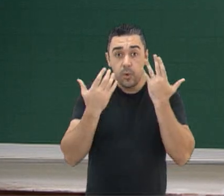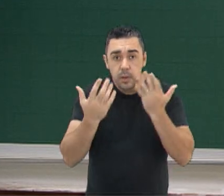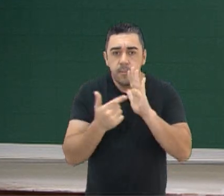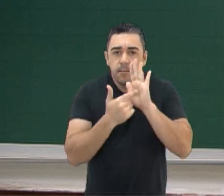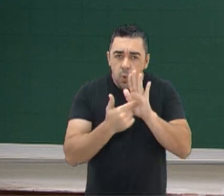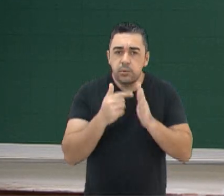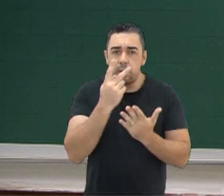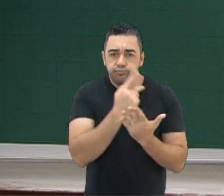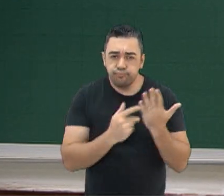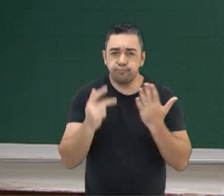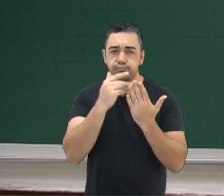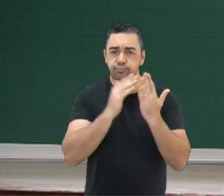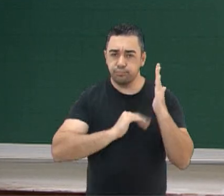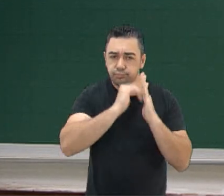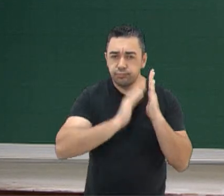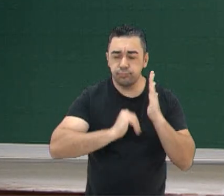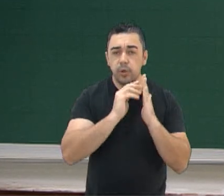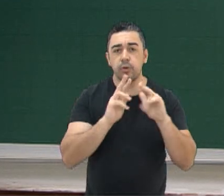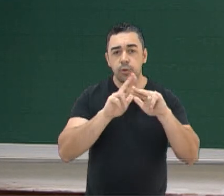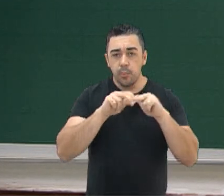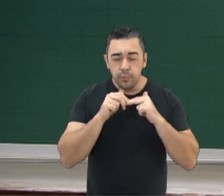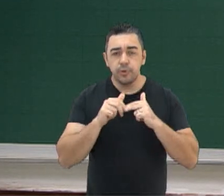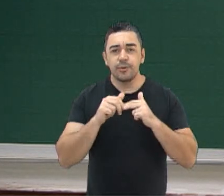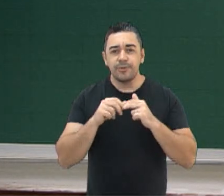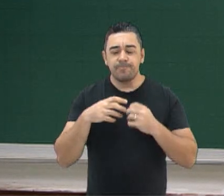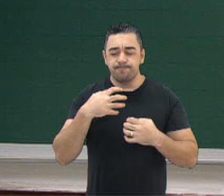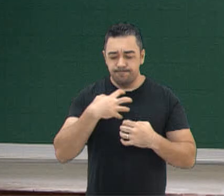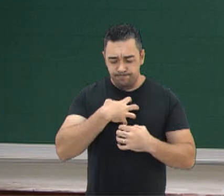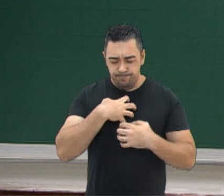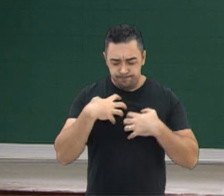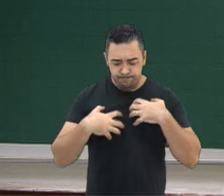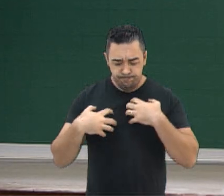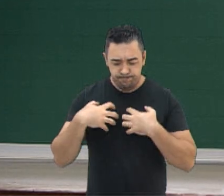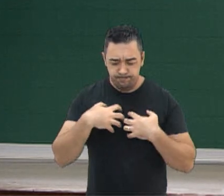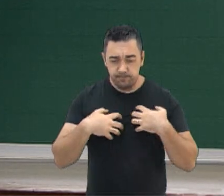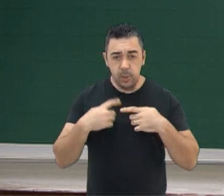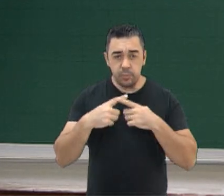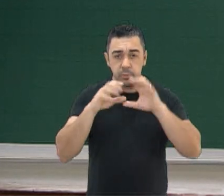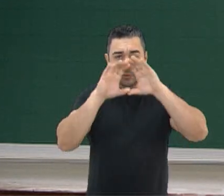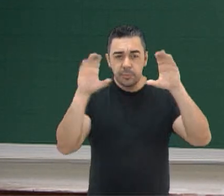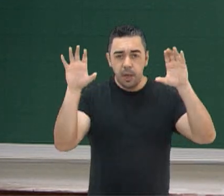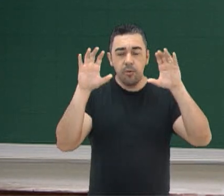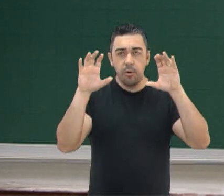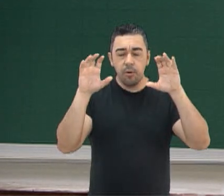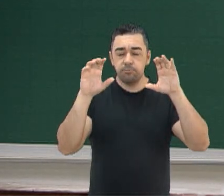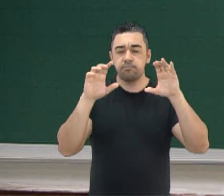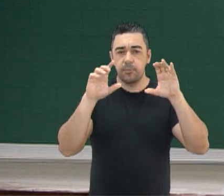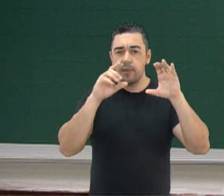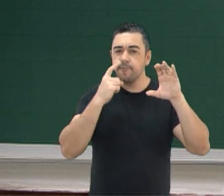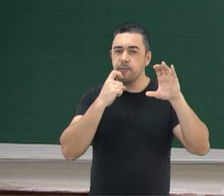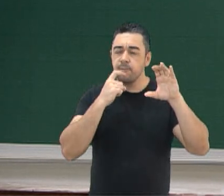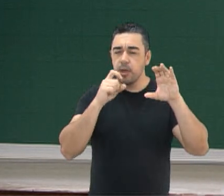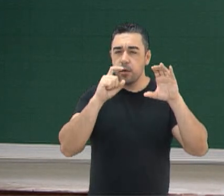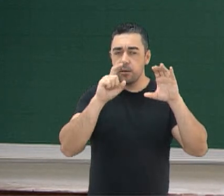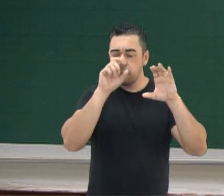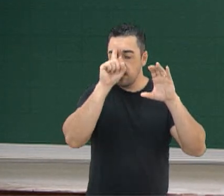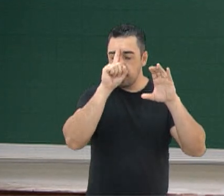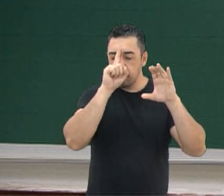da pintura. Então, esse desconforto trazido pelas cores do céu, ele está